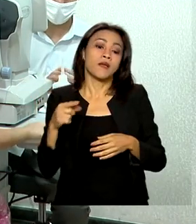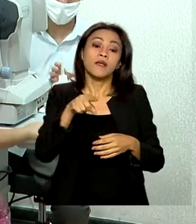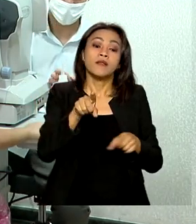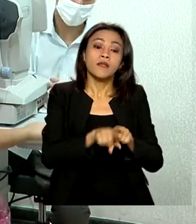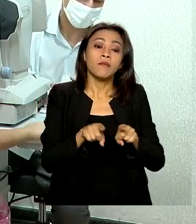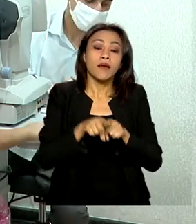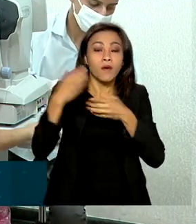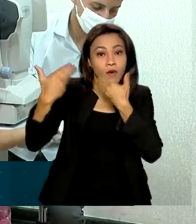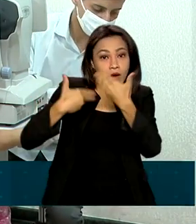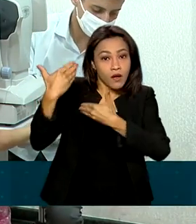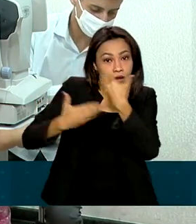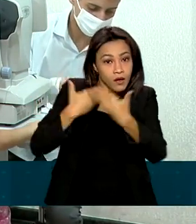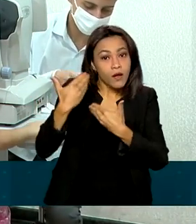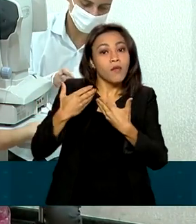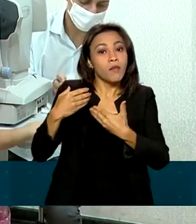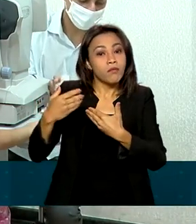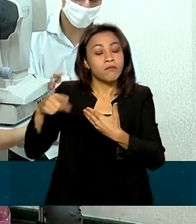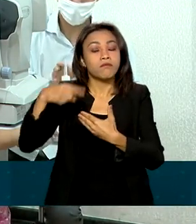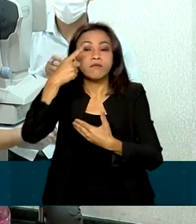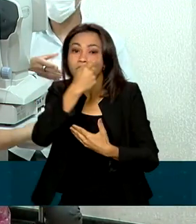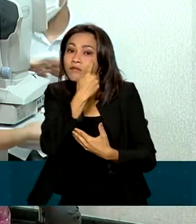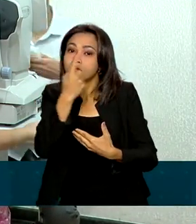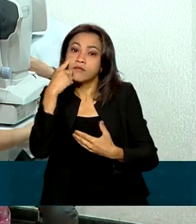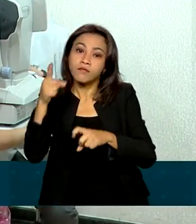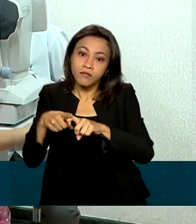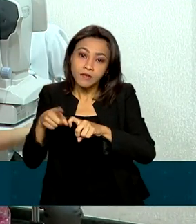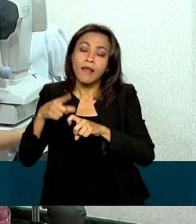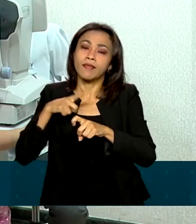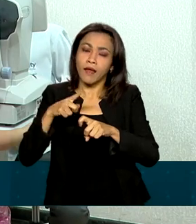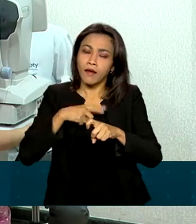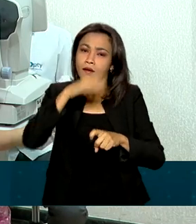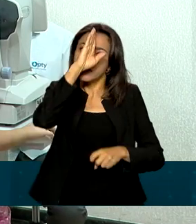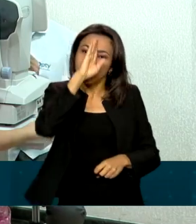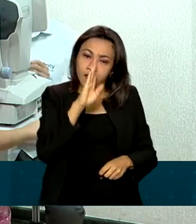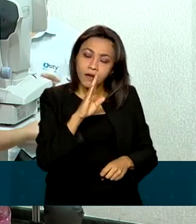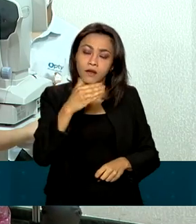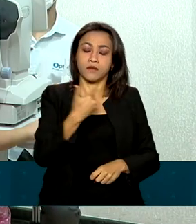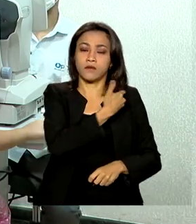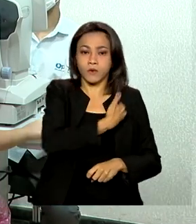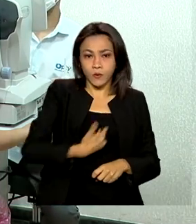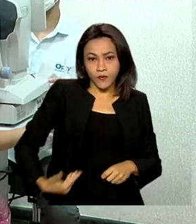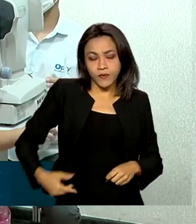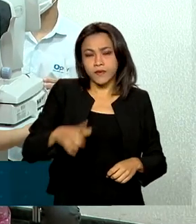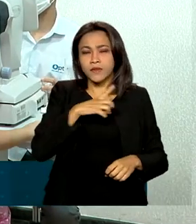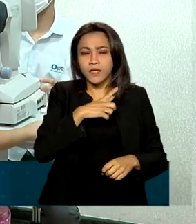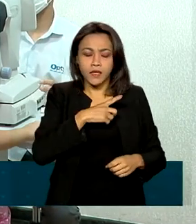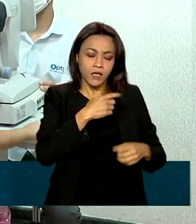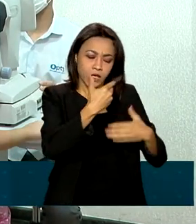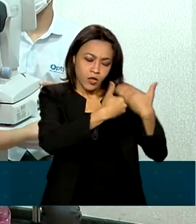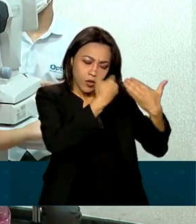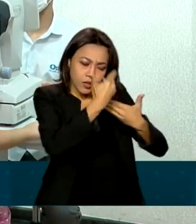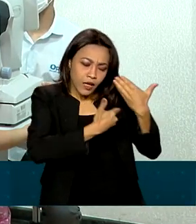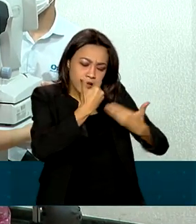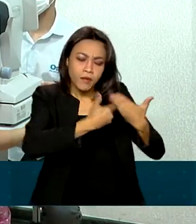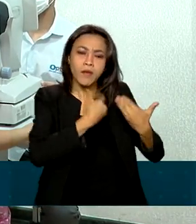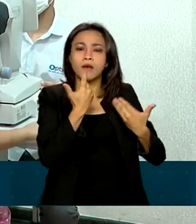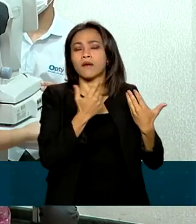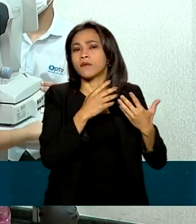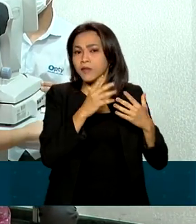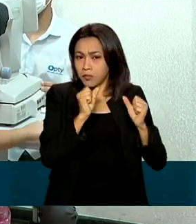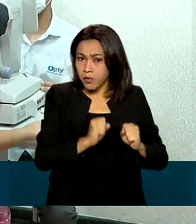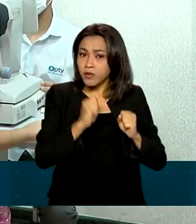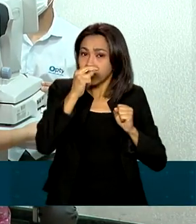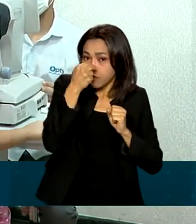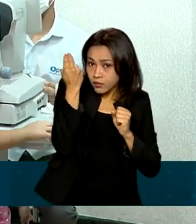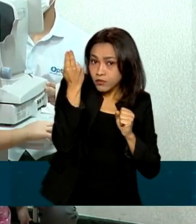oftalmológica está disponível no Sistema Único de Saúde incluídas de consultas até tratamentos que podem ser